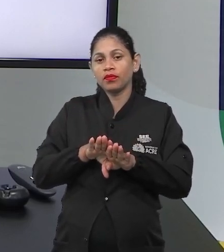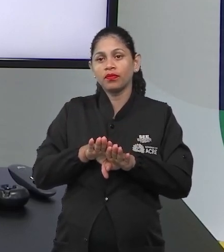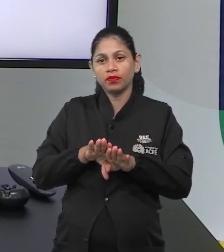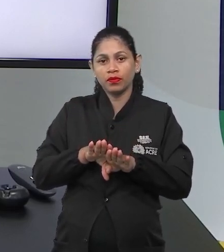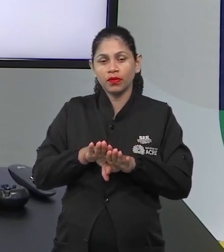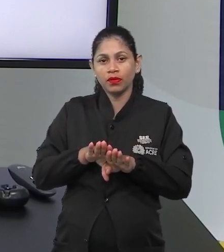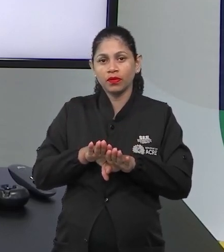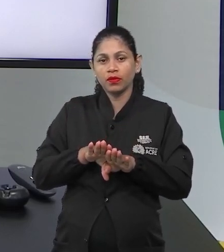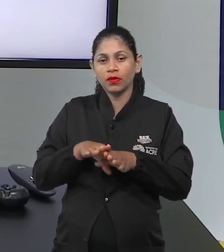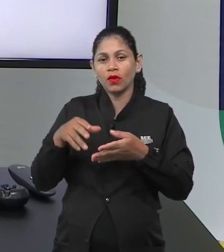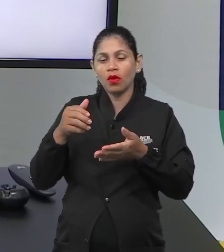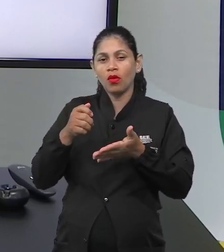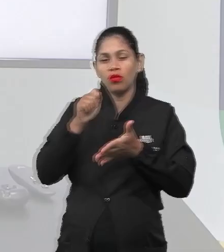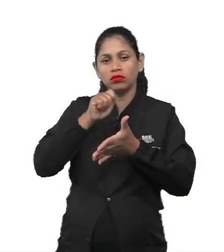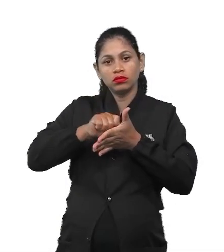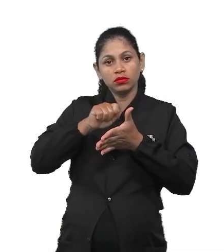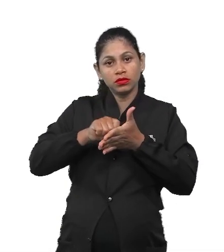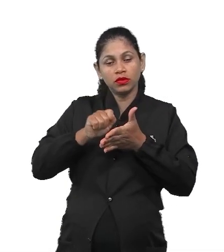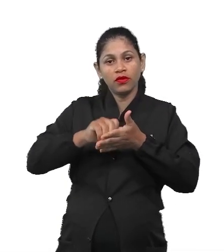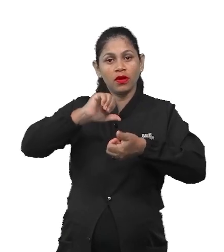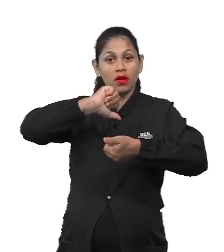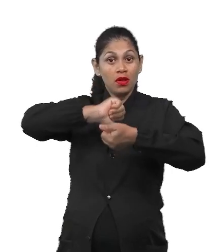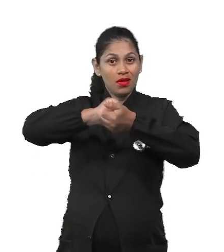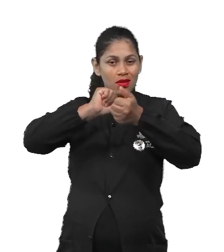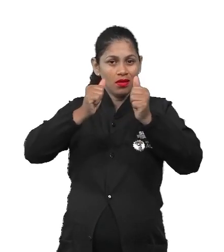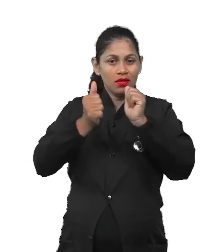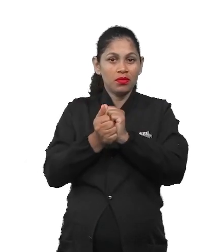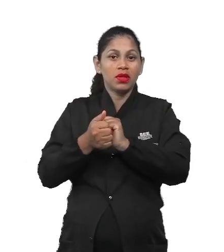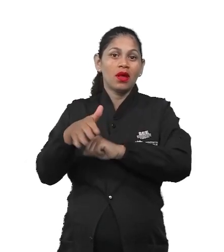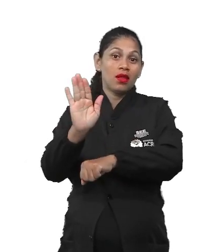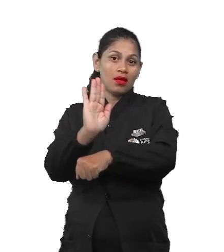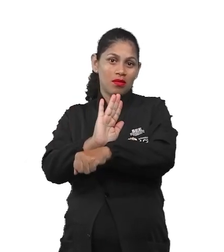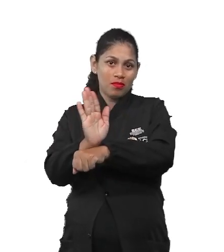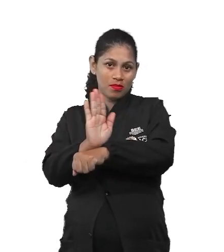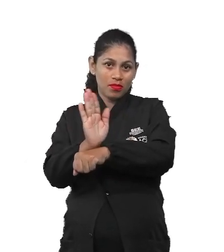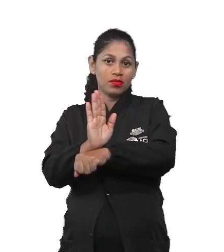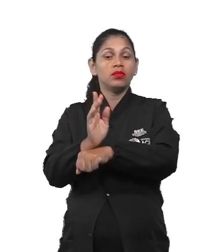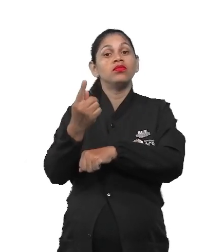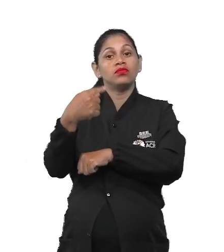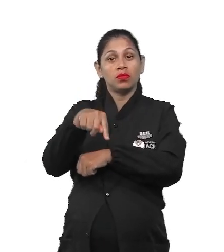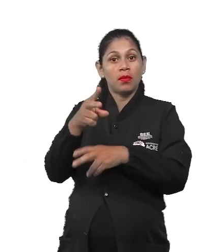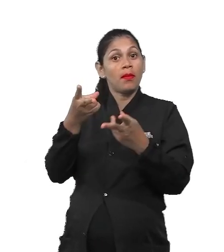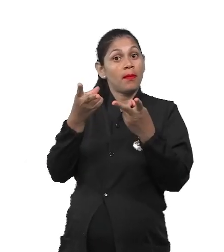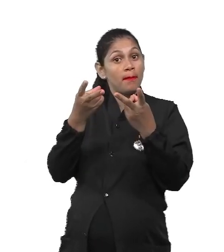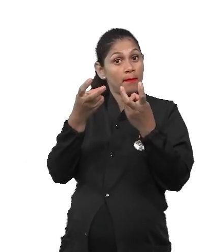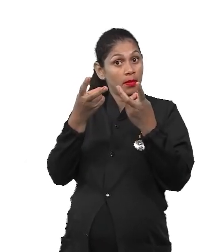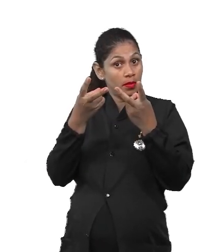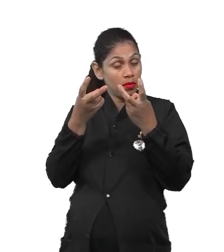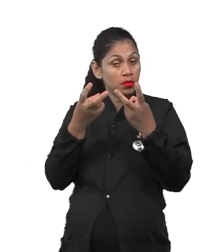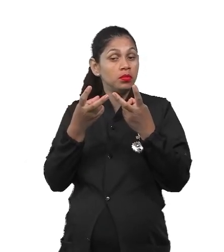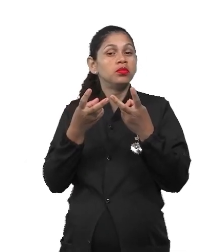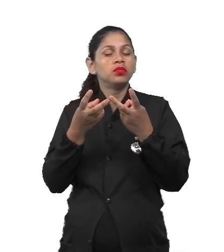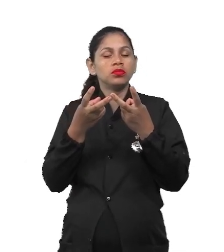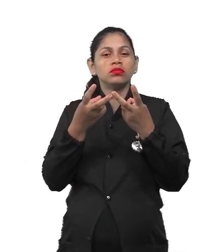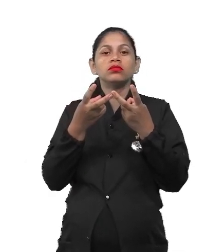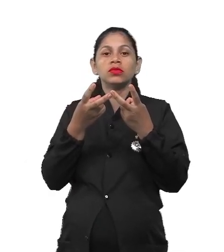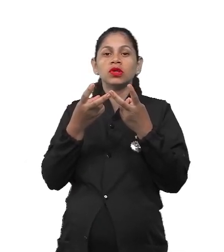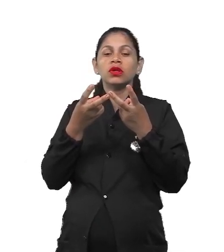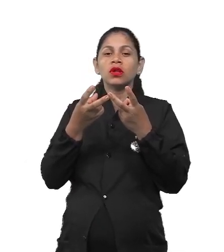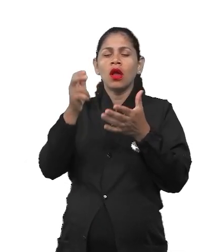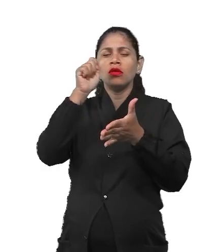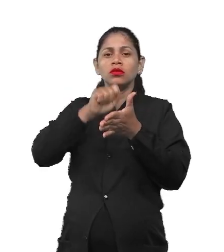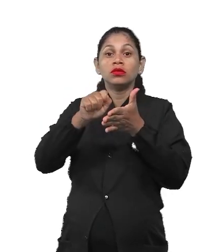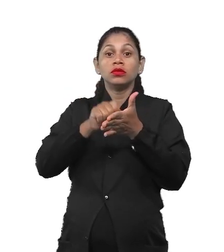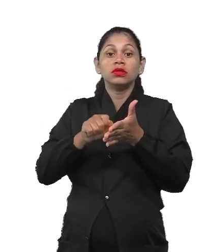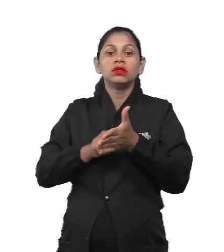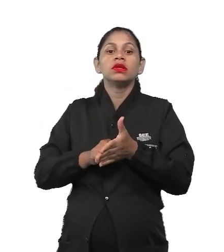de Shakespeare foram adaptadas para o cinema. Então, vocês podem perceber, por exemplo, um dos seus maiores escritos, que